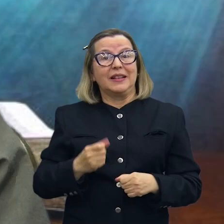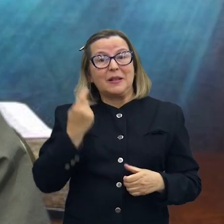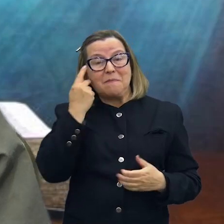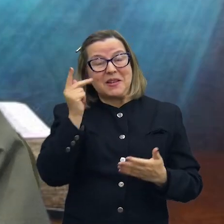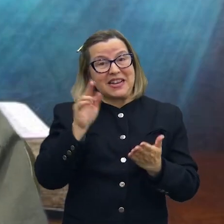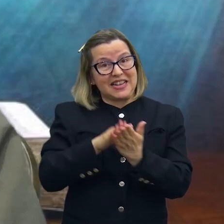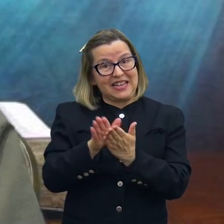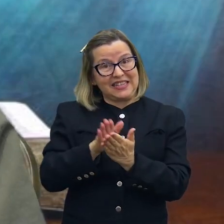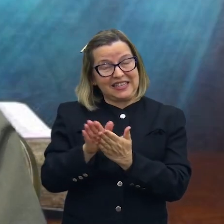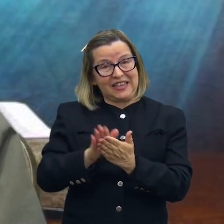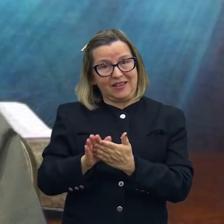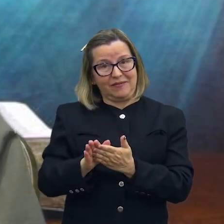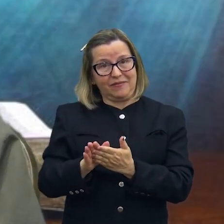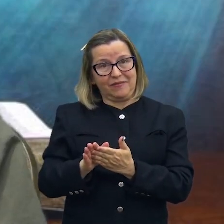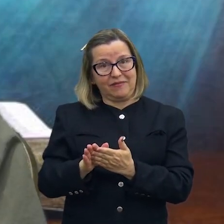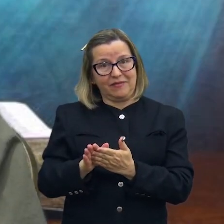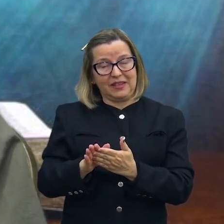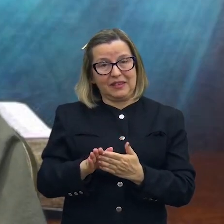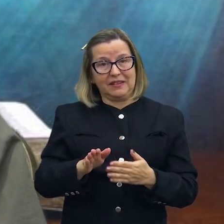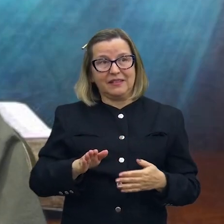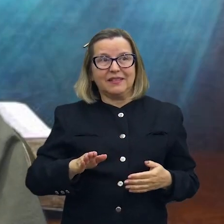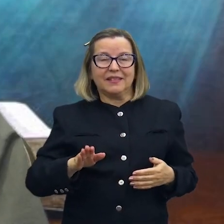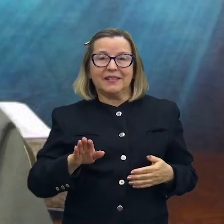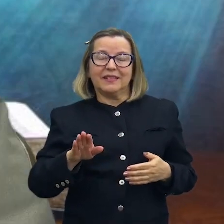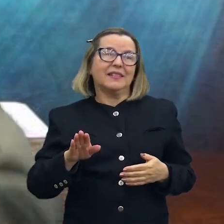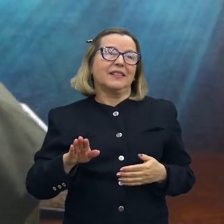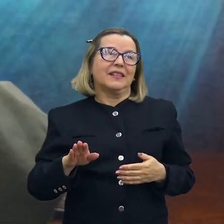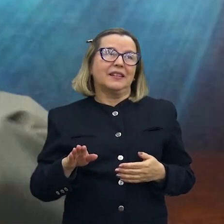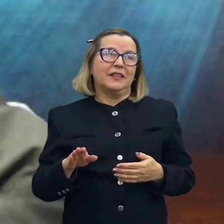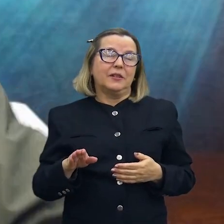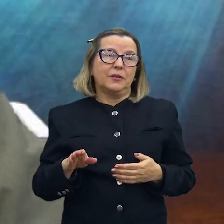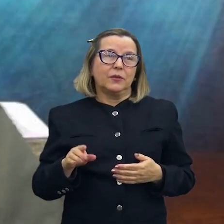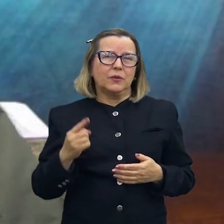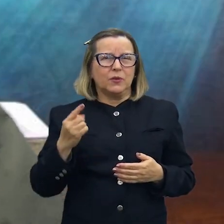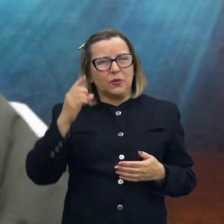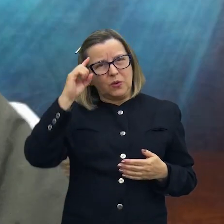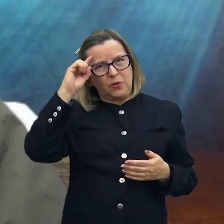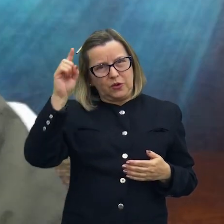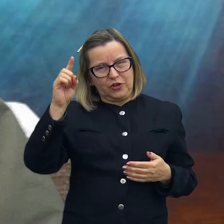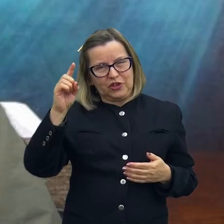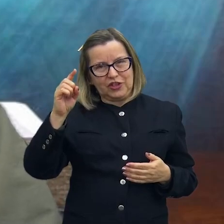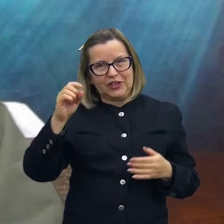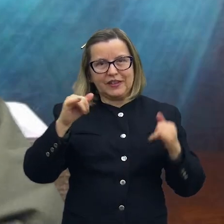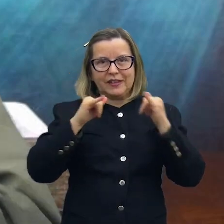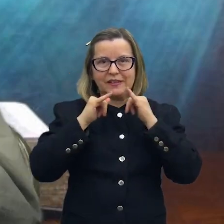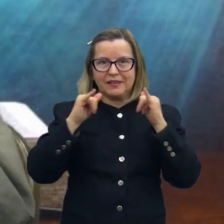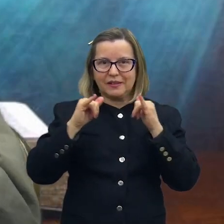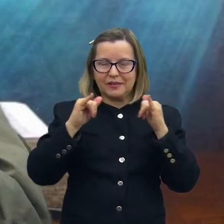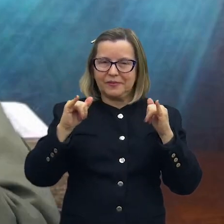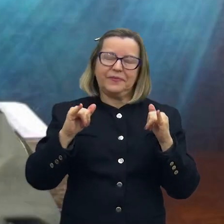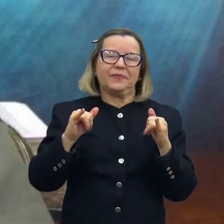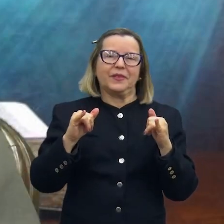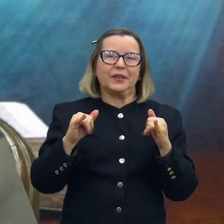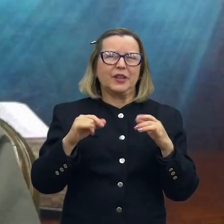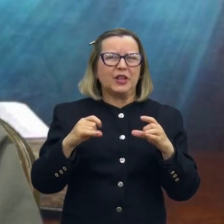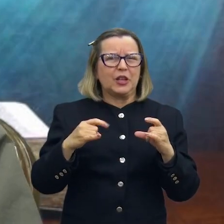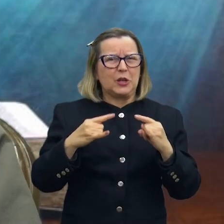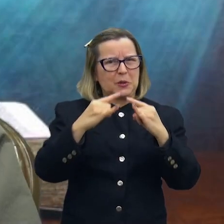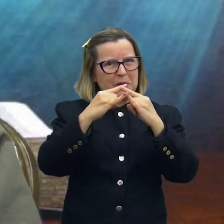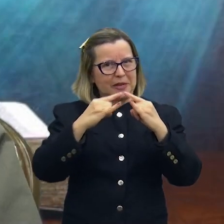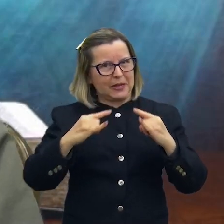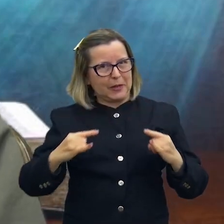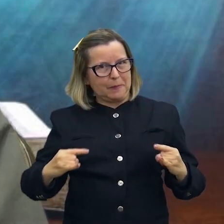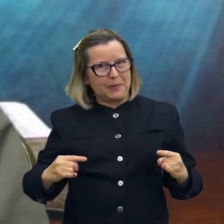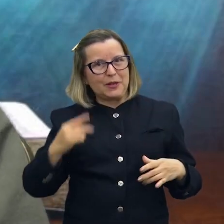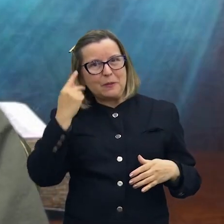buraco vai ser coberto com o quê? Com mais dinheiro? Certa vez, falando num acampamento de pastores, falando sobre